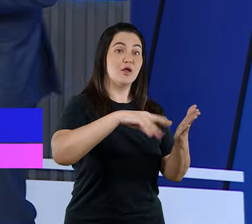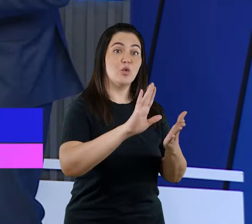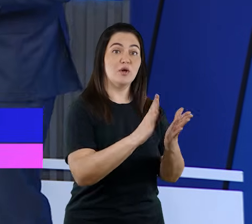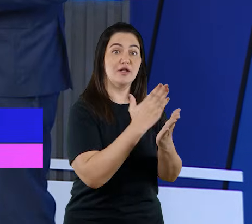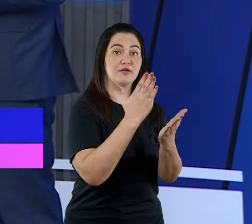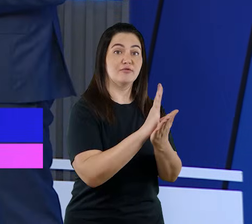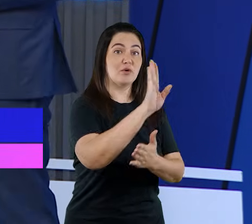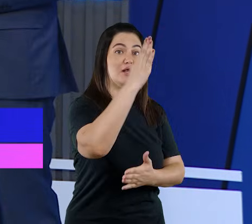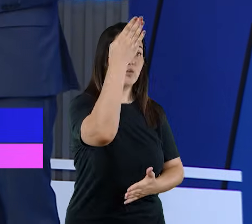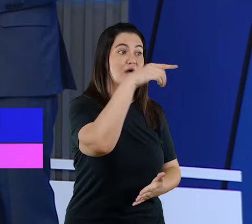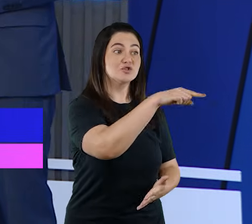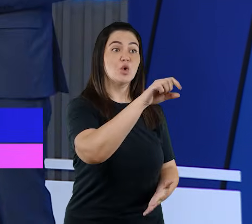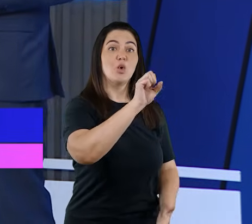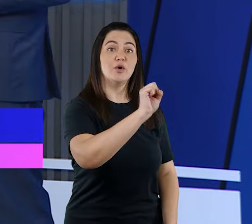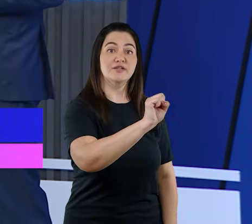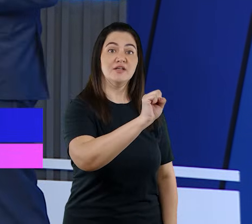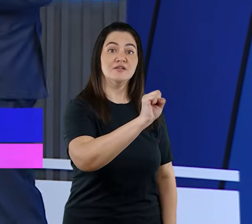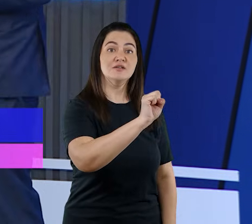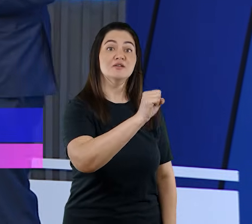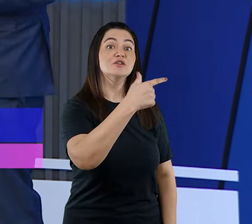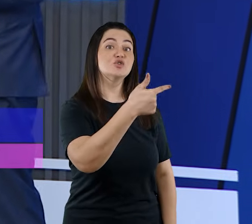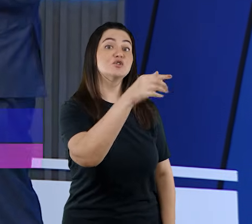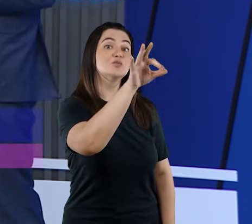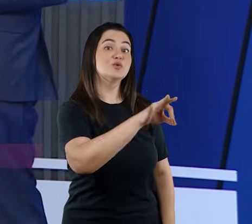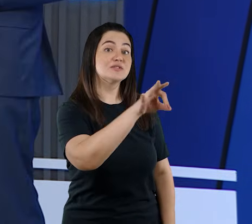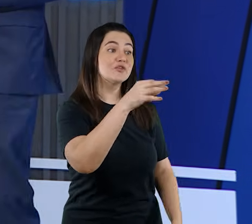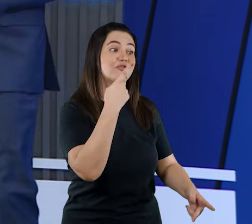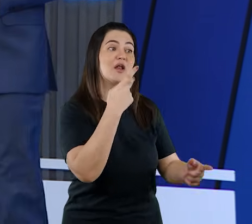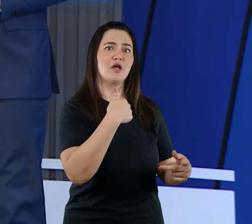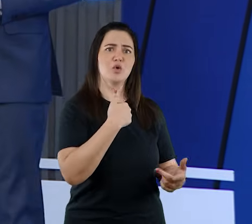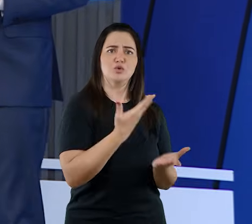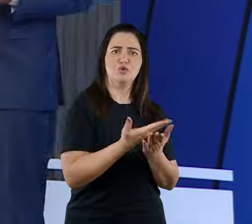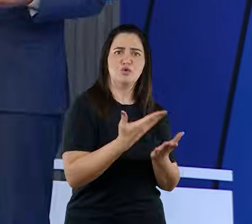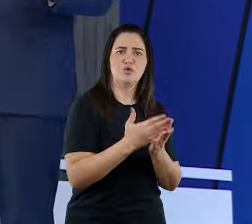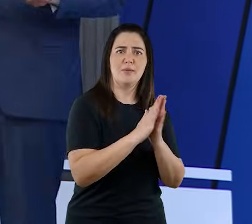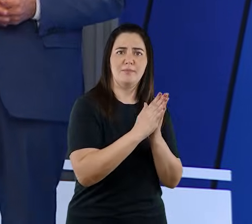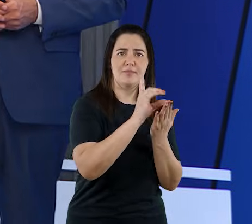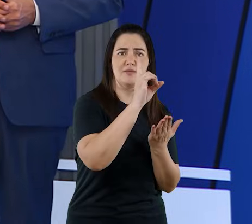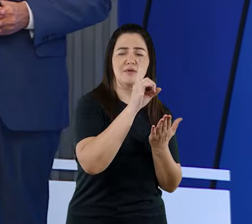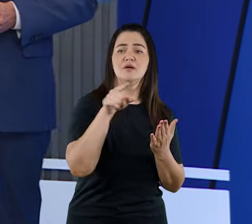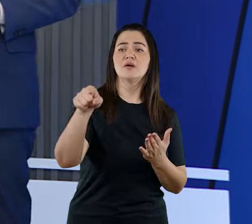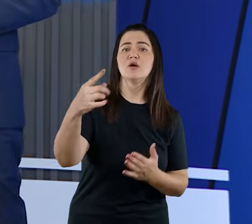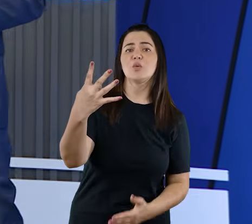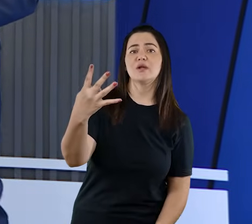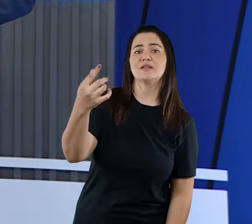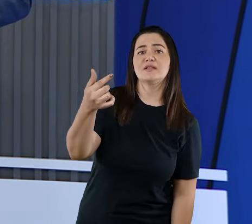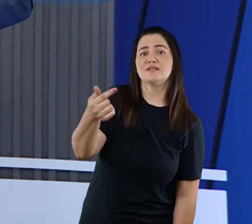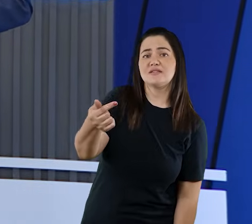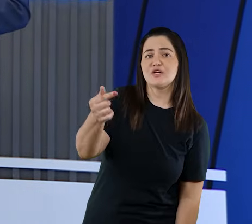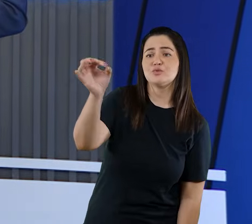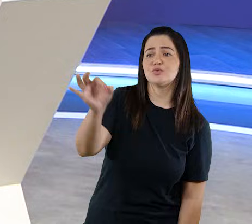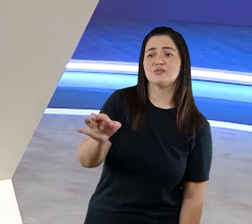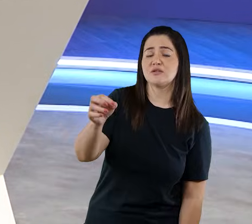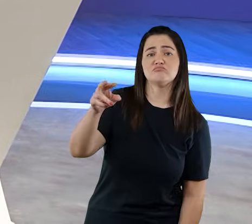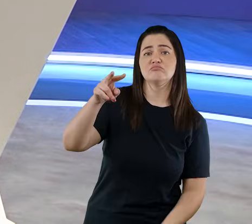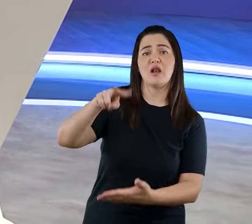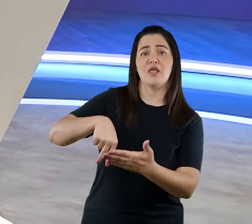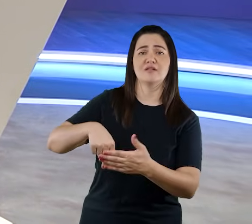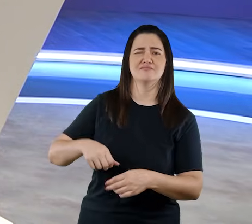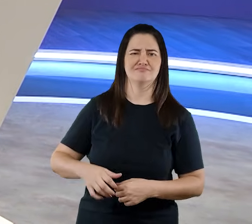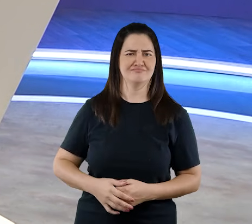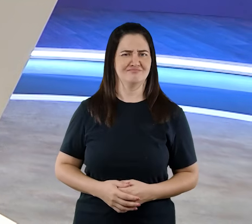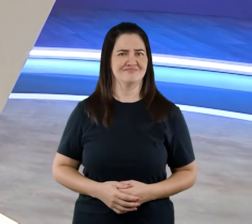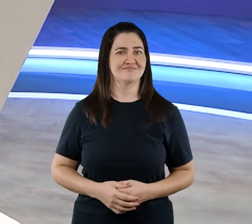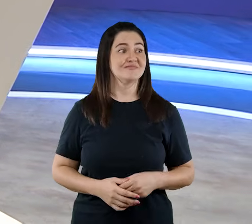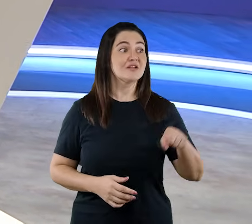disso? E 47% dos não leitores dizem que estudam a Bíblia todos os dias. Só